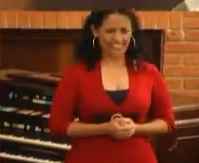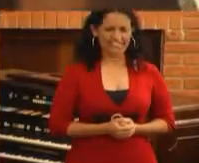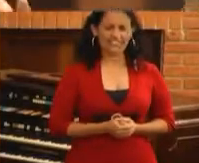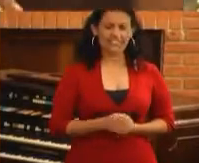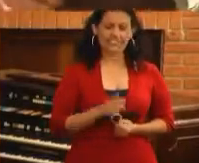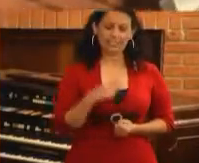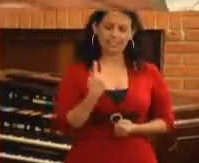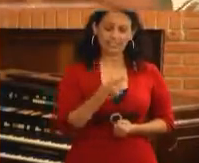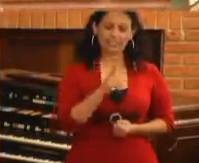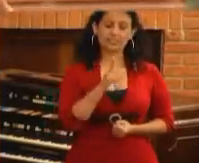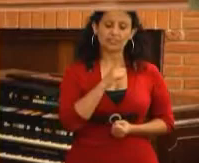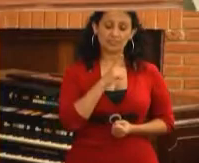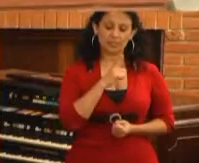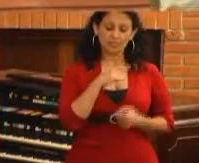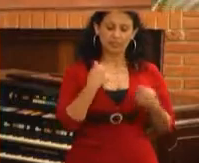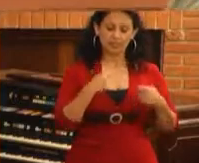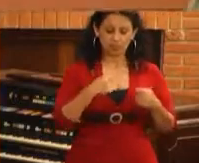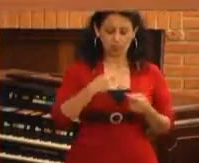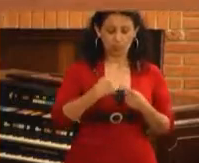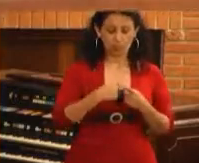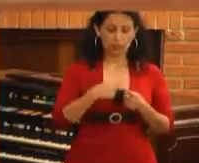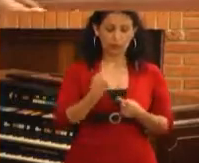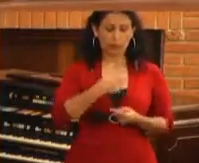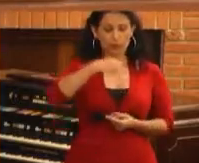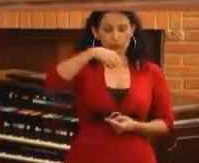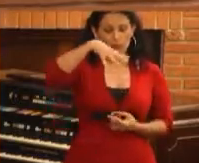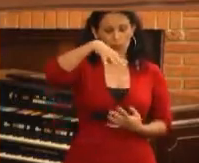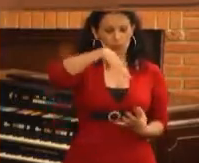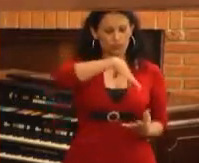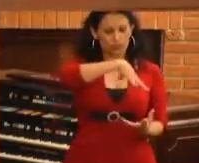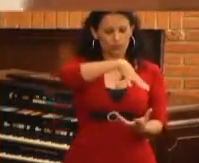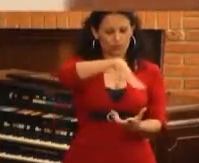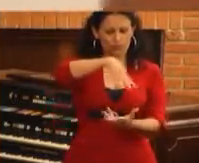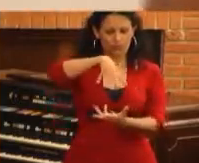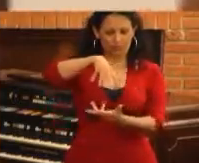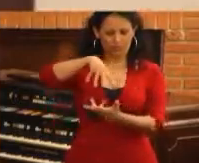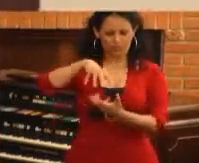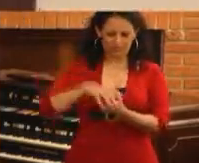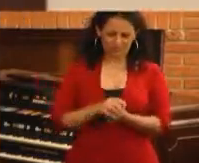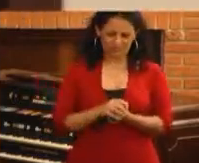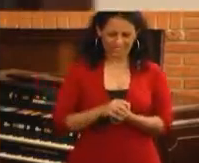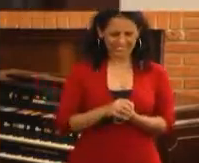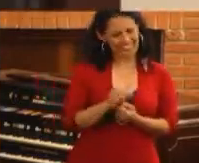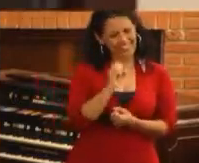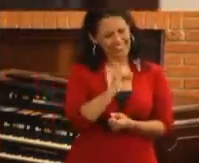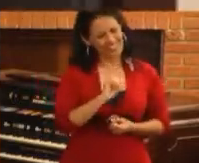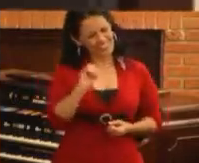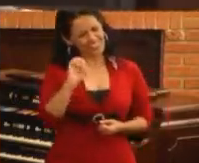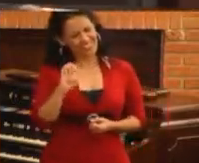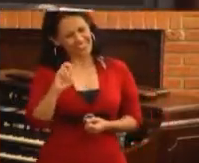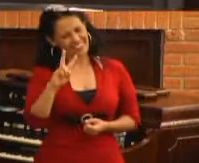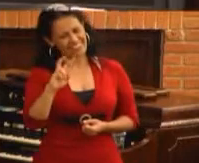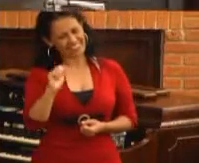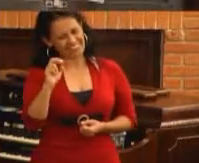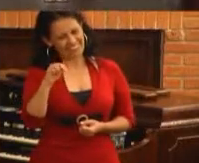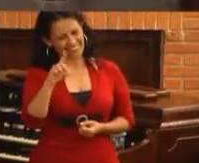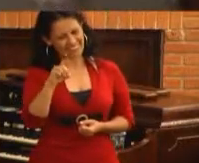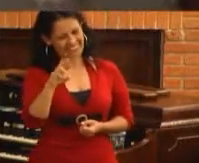ter com o mundo. Ô, Evandro, como vai você?